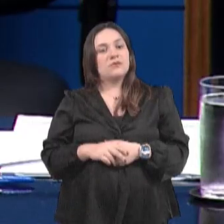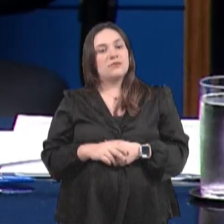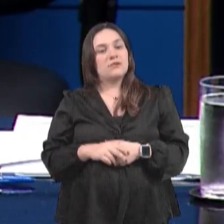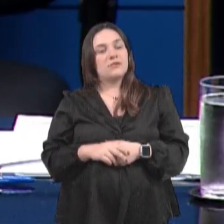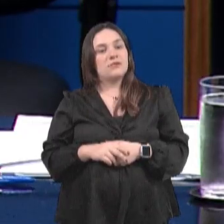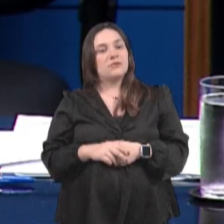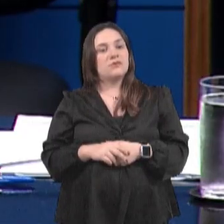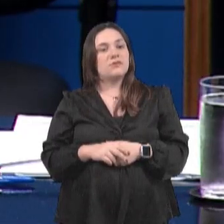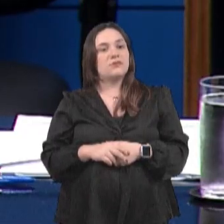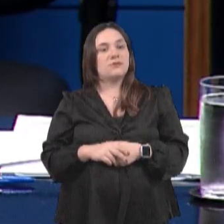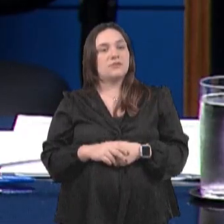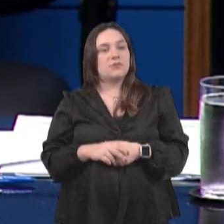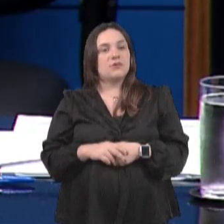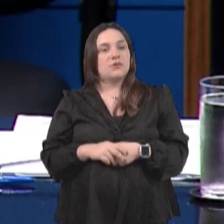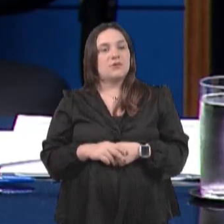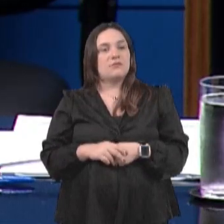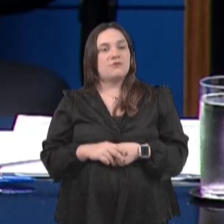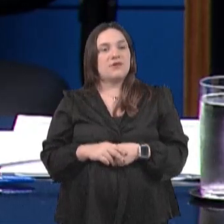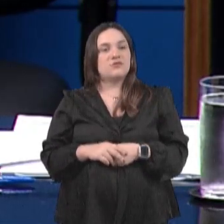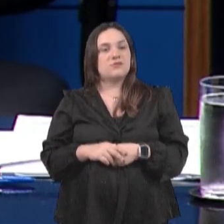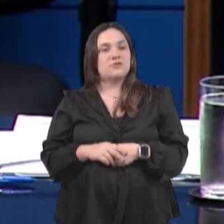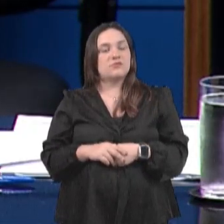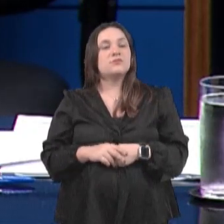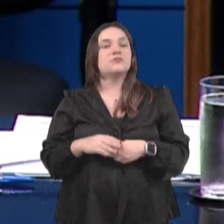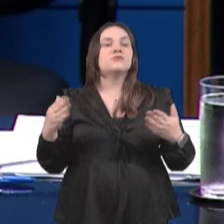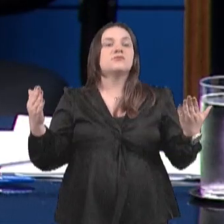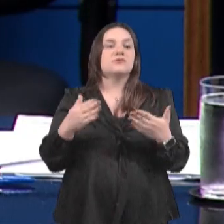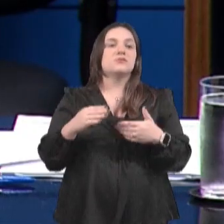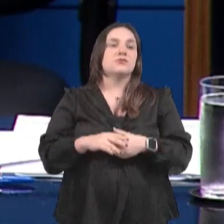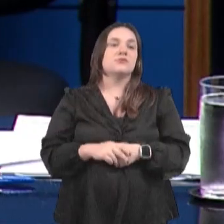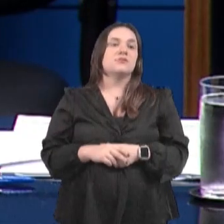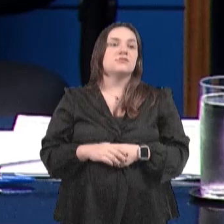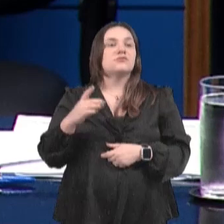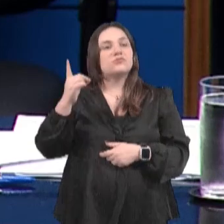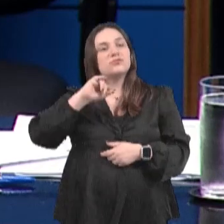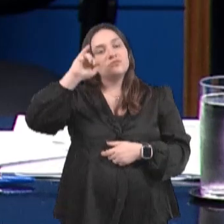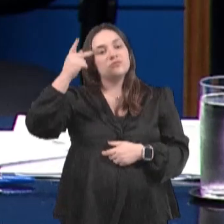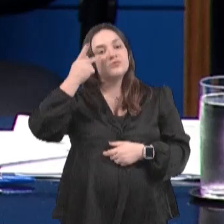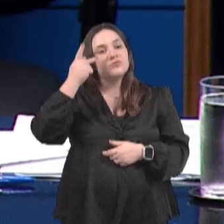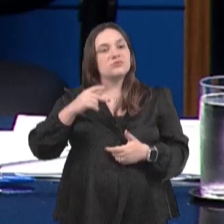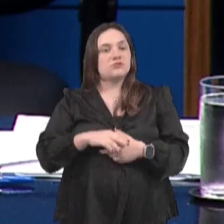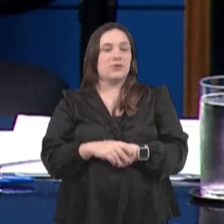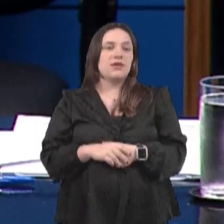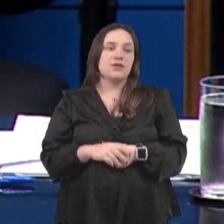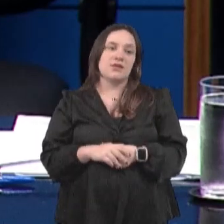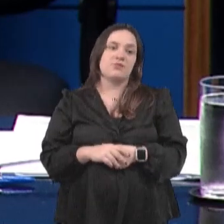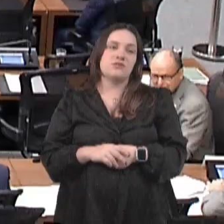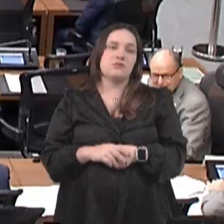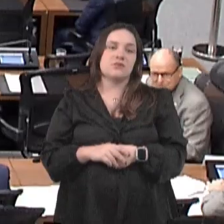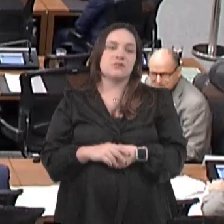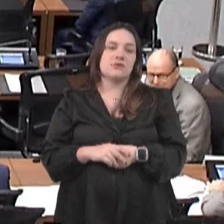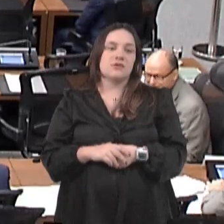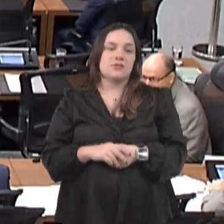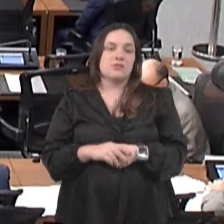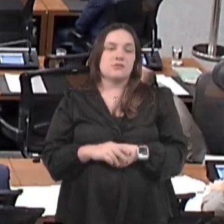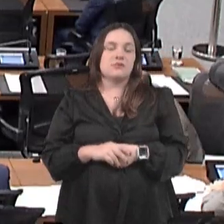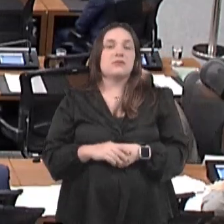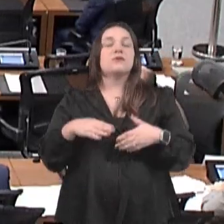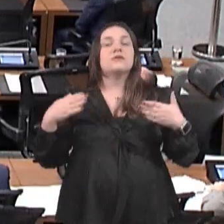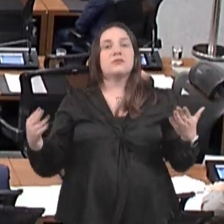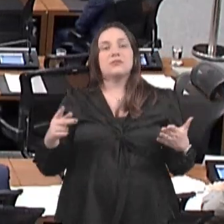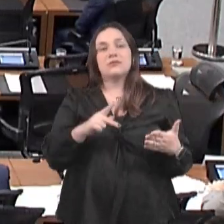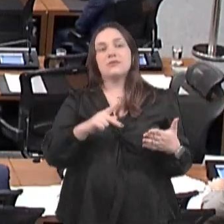Senhor presidente, para discutir. Para discutir. Para discutir, deputado João Henrique.